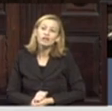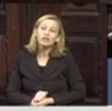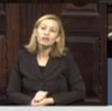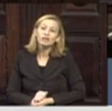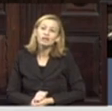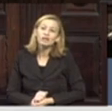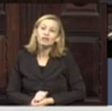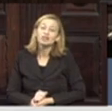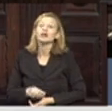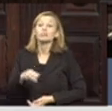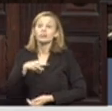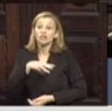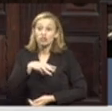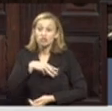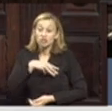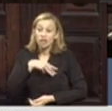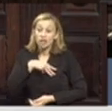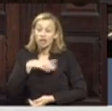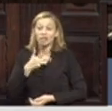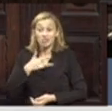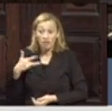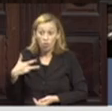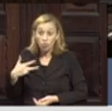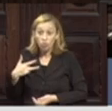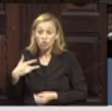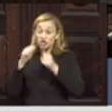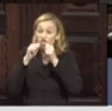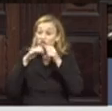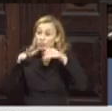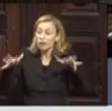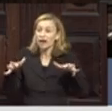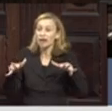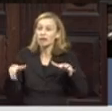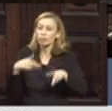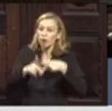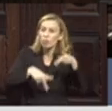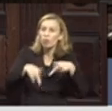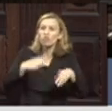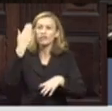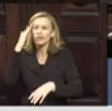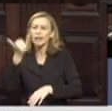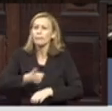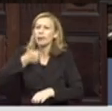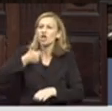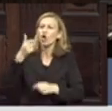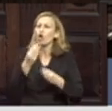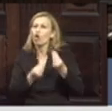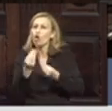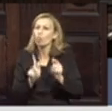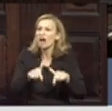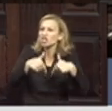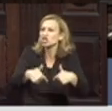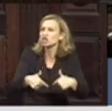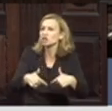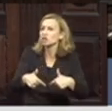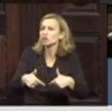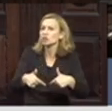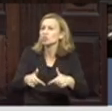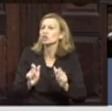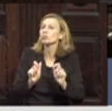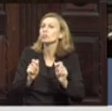mercê de tratar depois do acontecido. Isso é muito importante ser